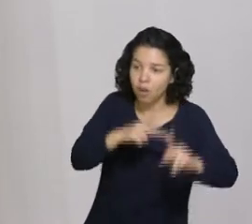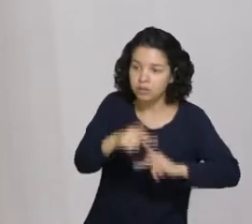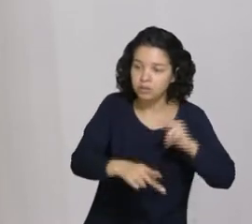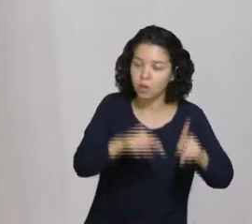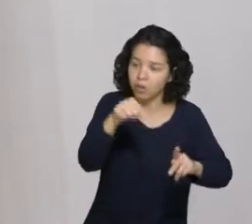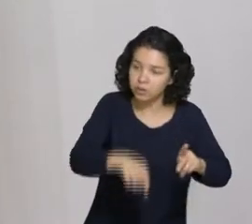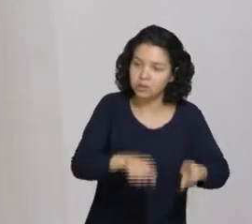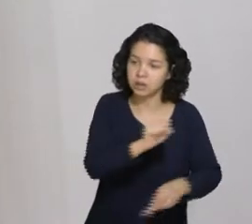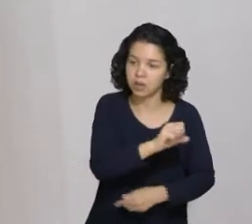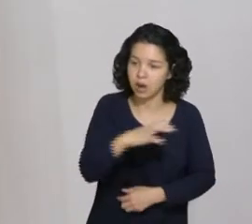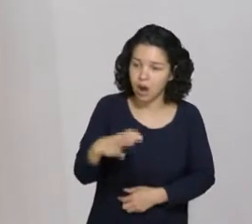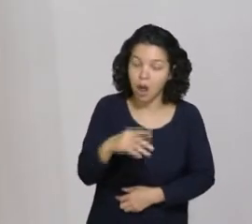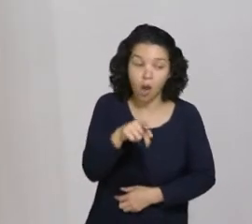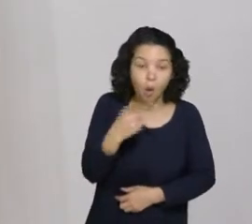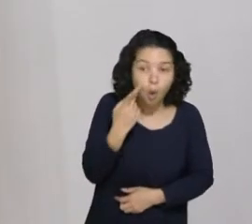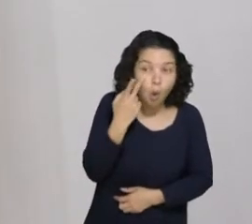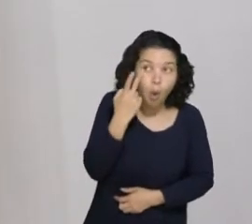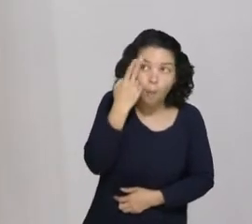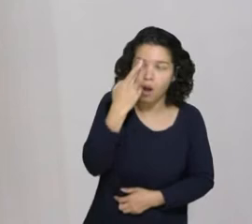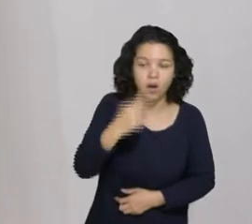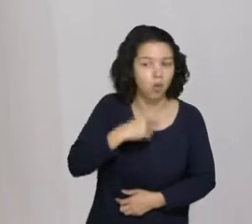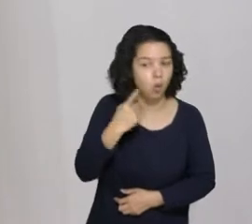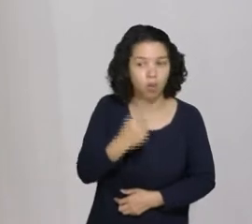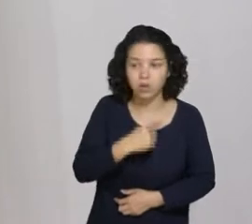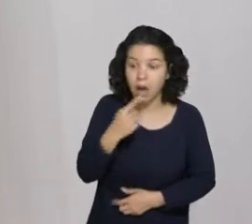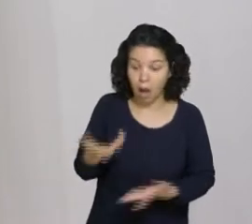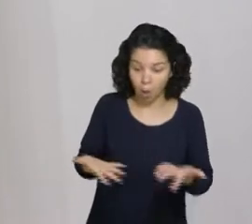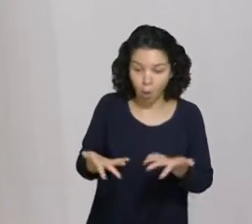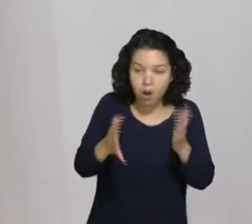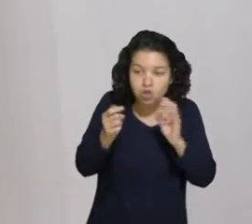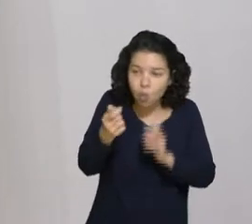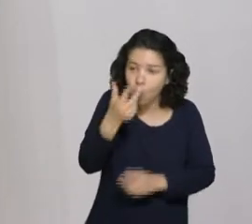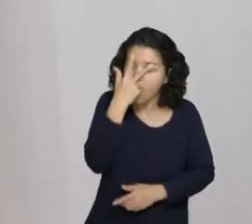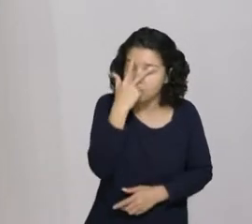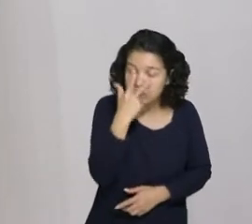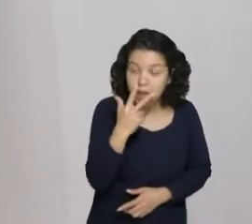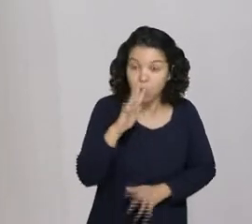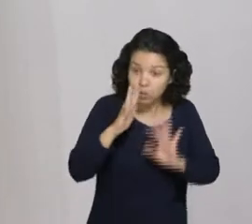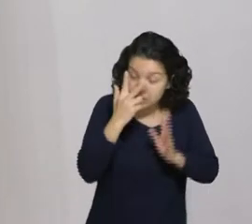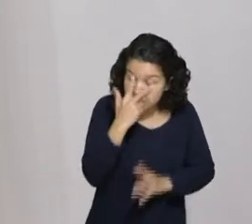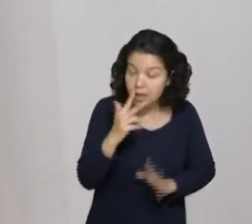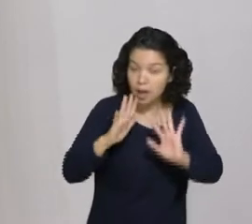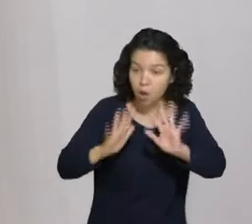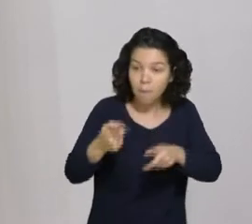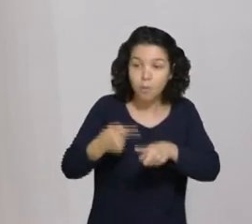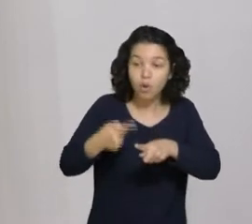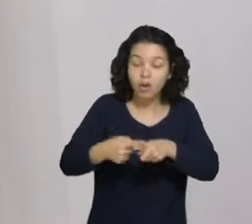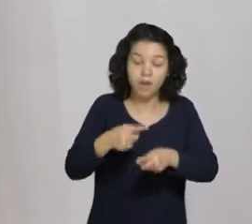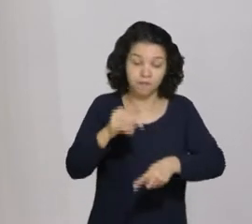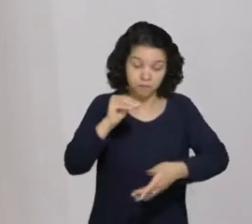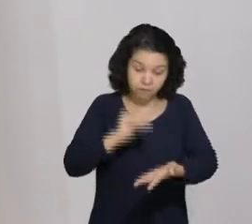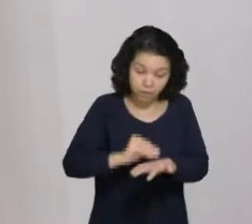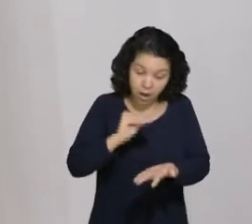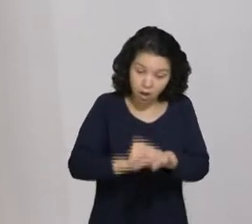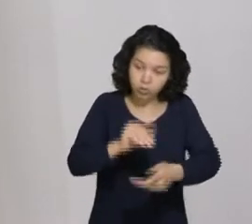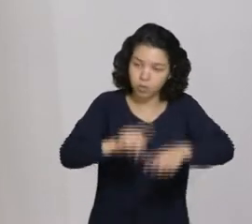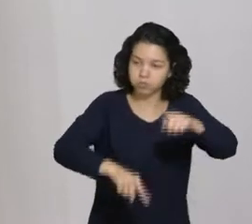conseguindo operar que estão cegos nesse momento porque nós não temos insumos